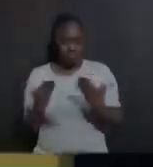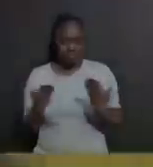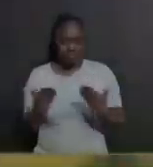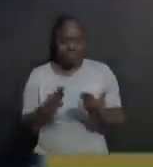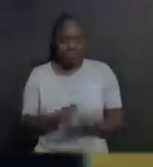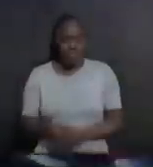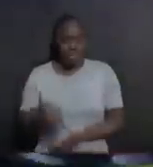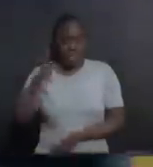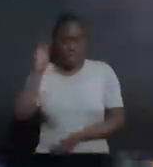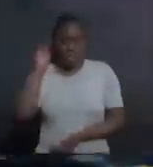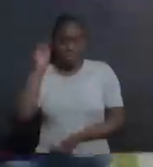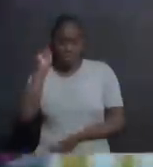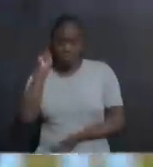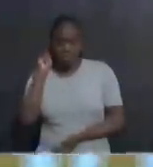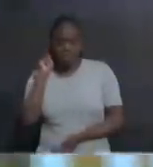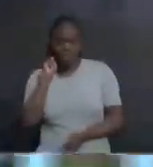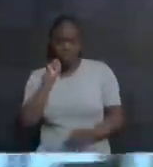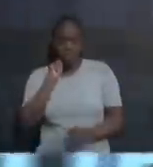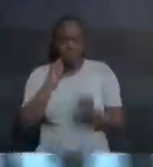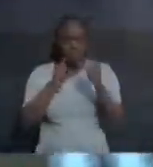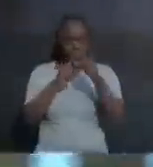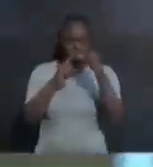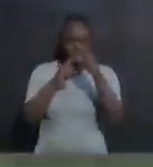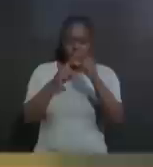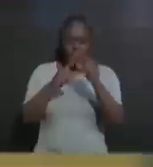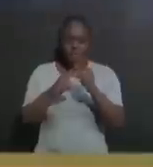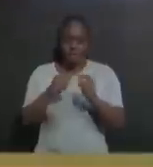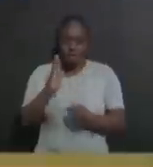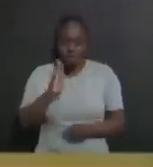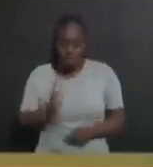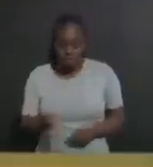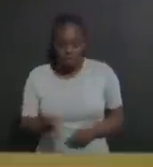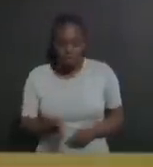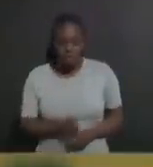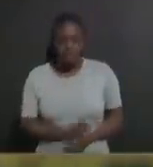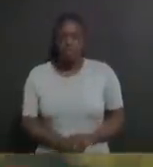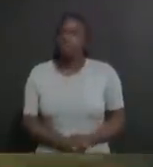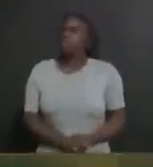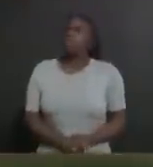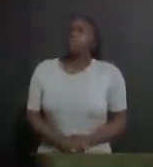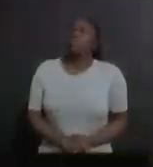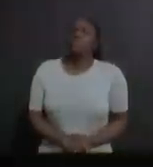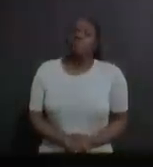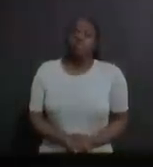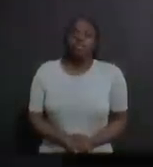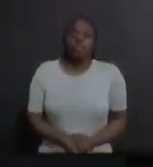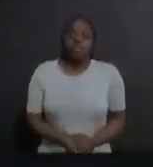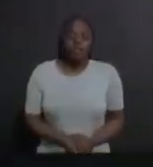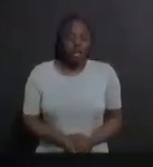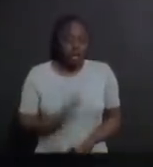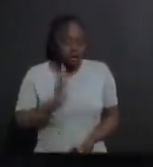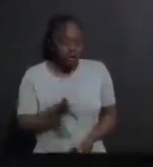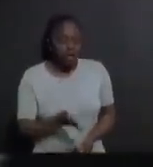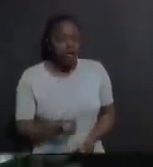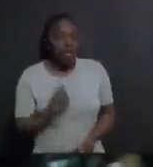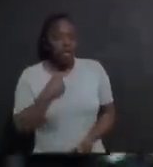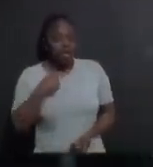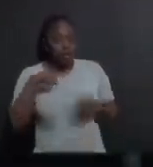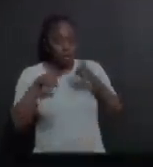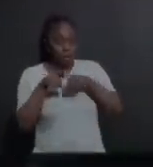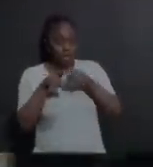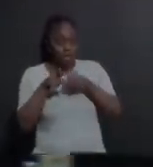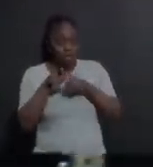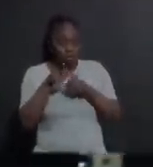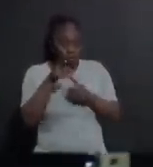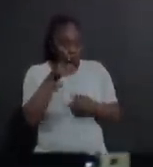agora. Só que eu falei: hã? A voz falou: agora! Eu enfiei o dedo.